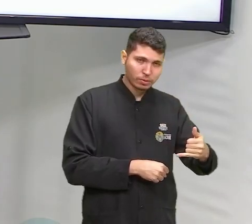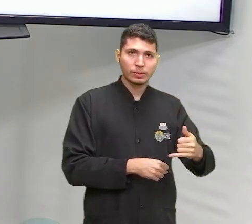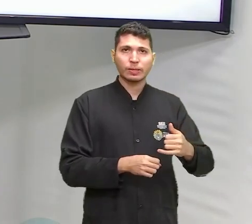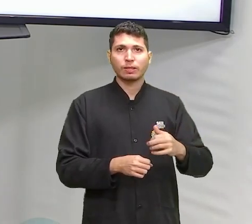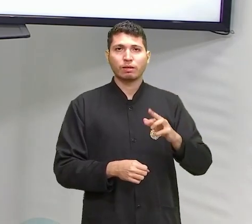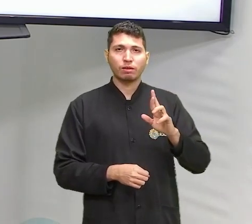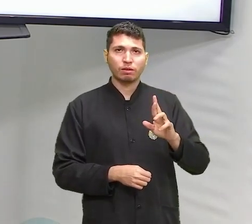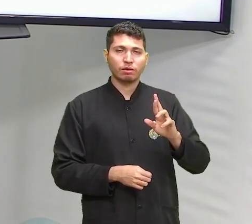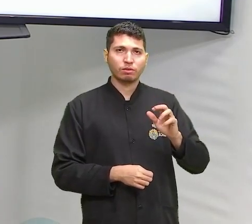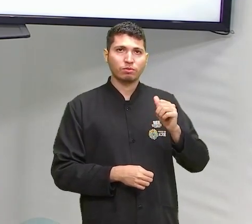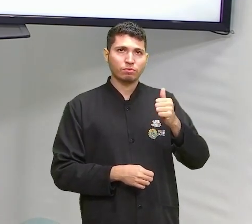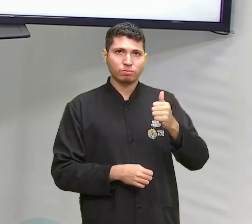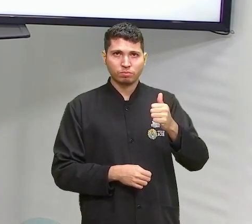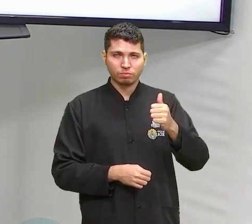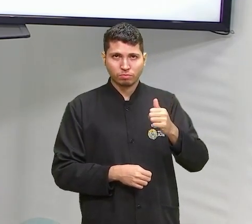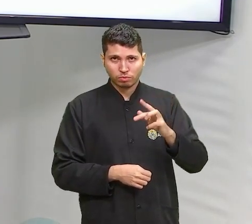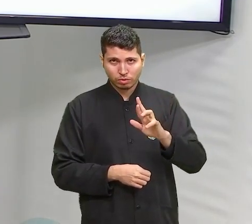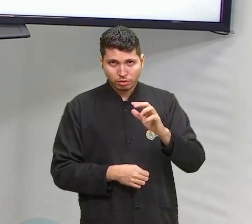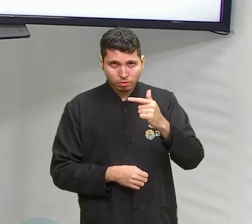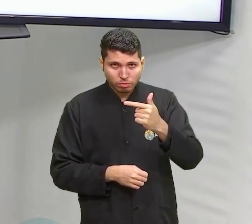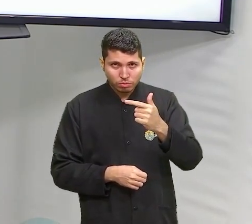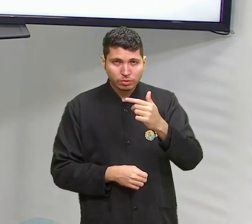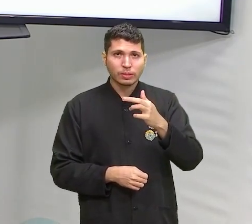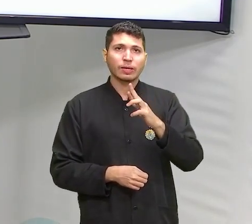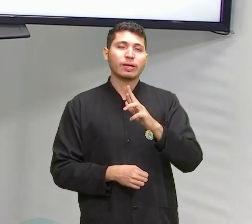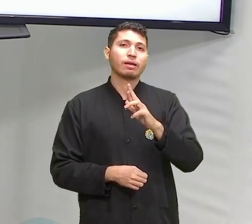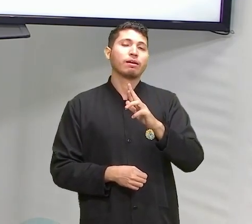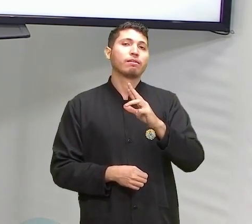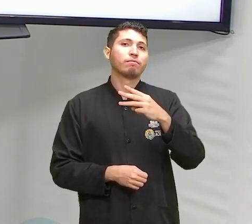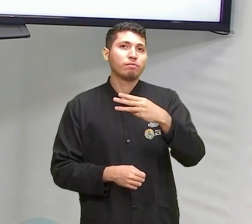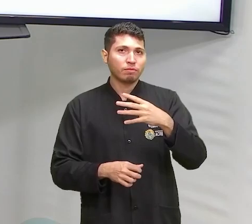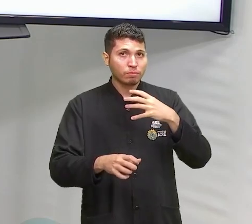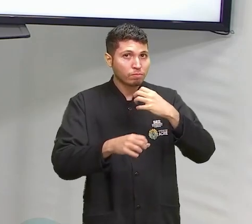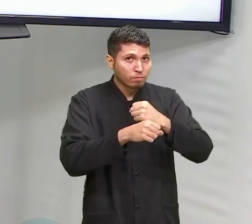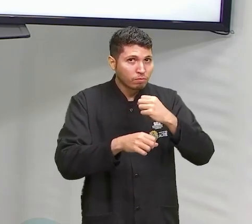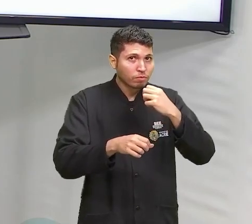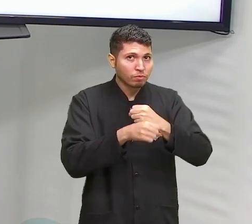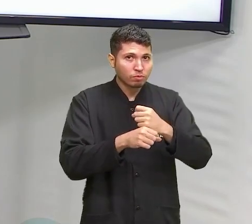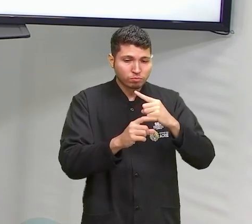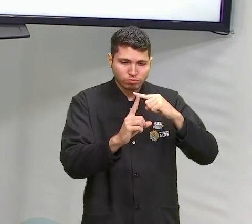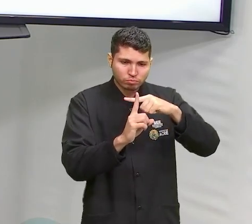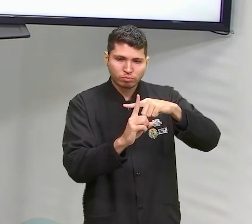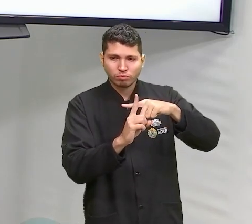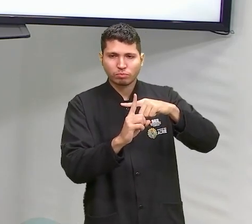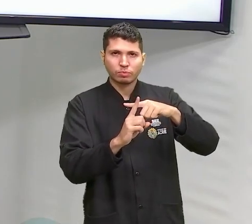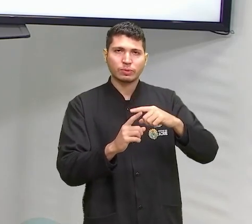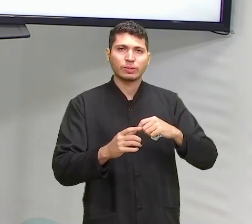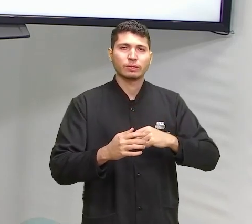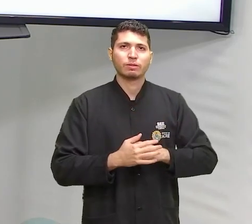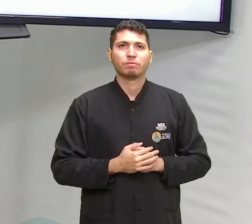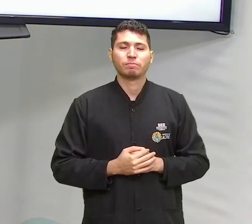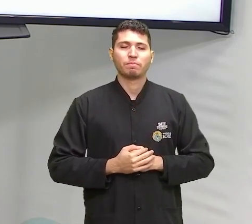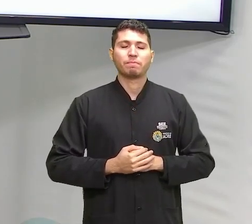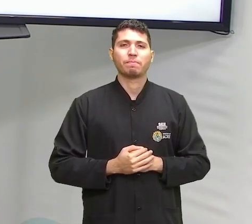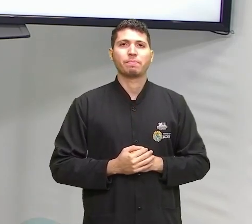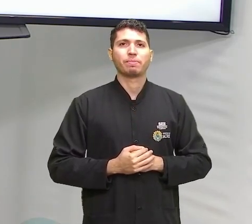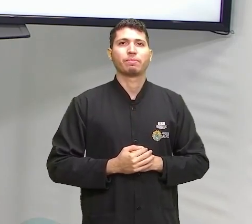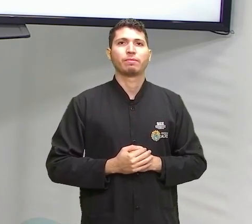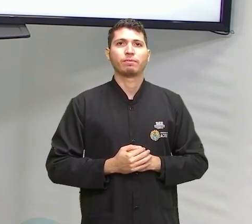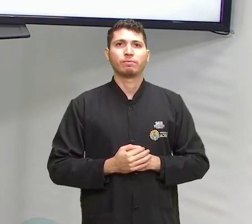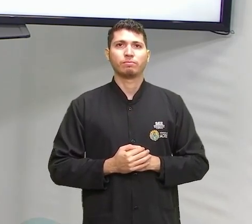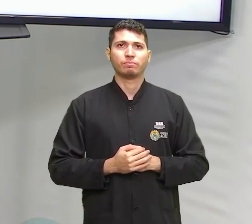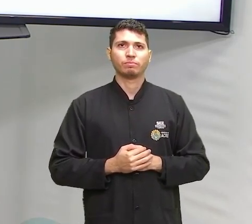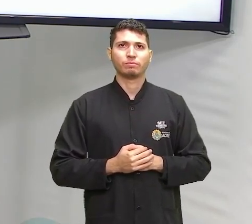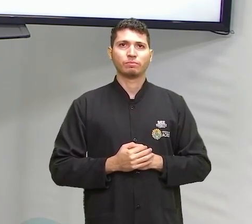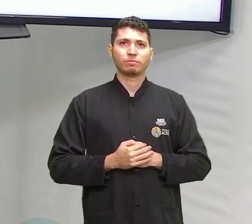R3. Depende de quantos resistores tiver nesse circuito, mas não vai fugir dessa fórmula. Vamos lembrar